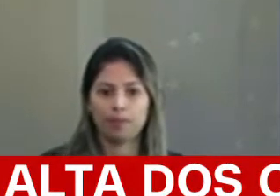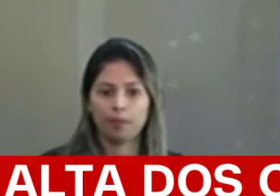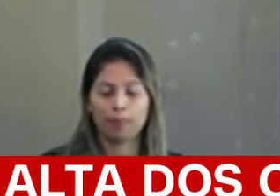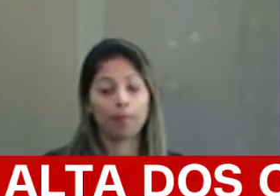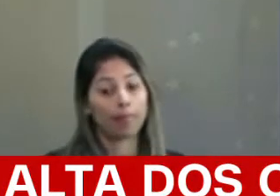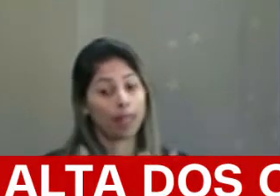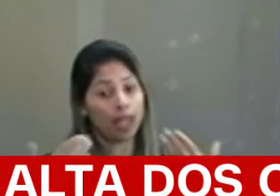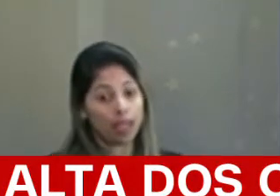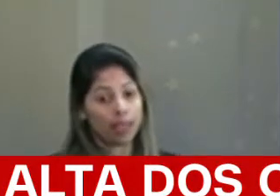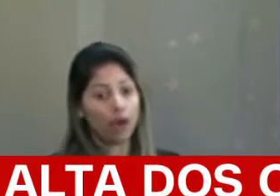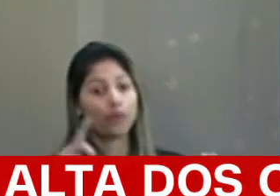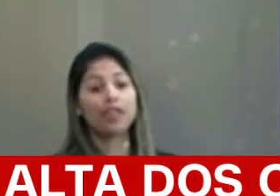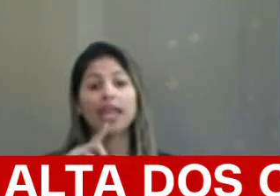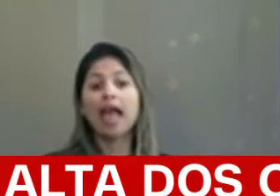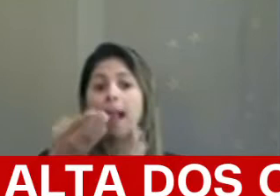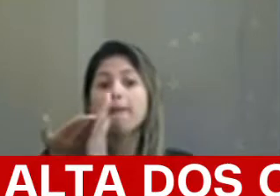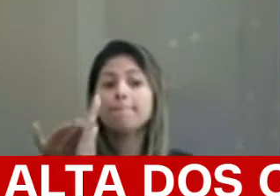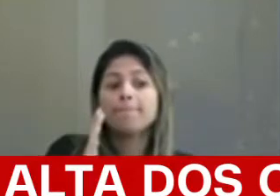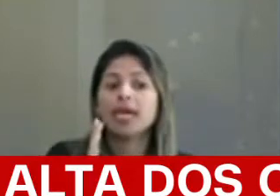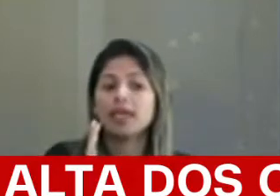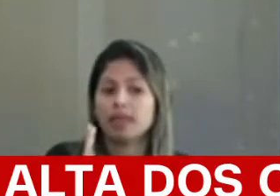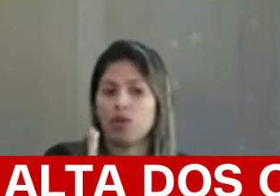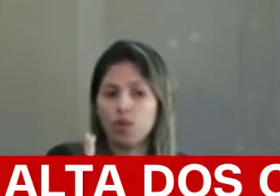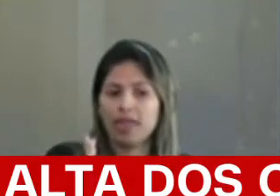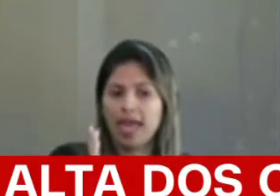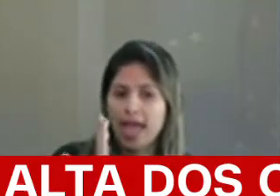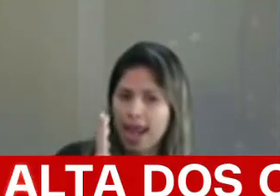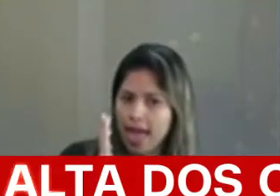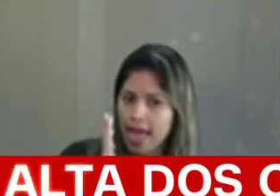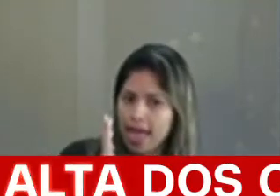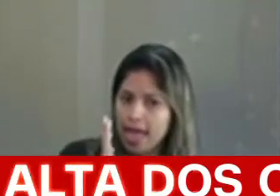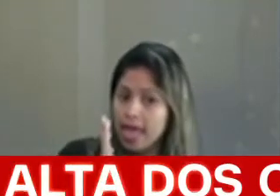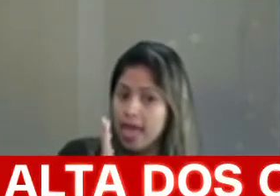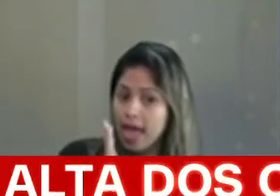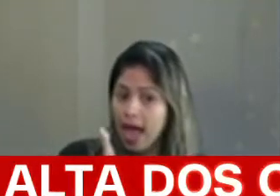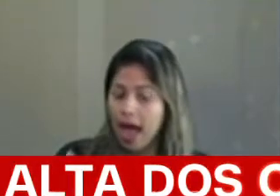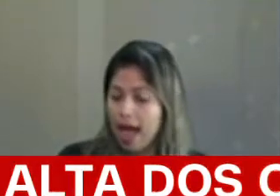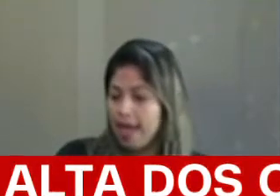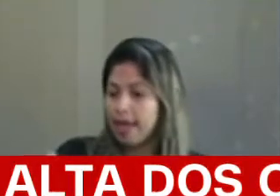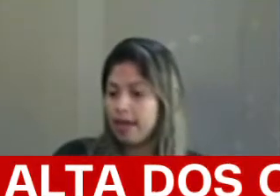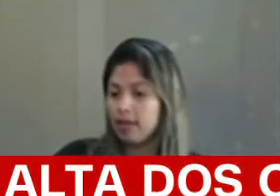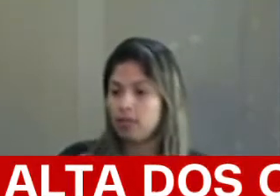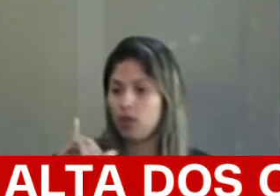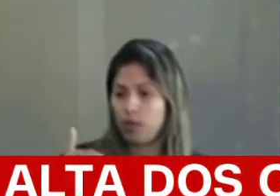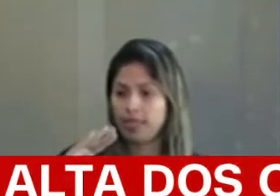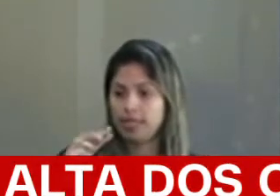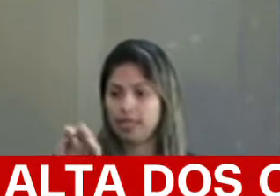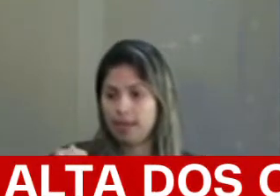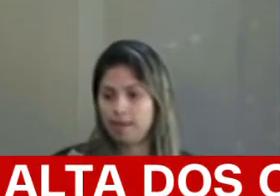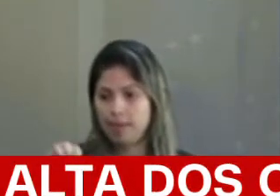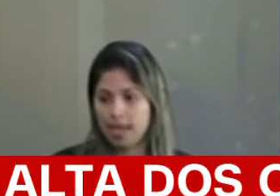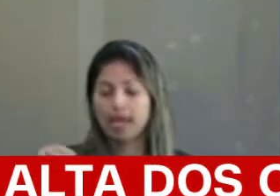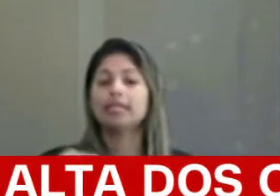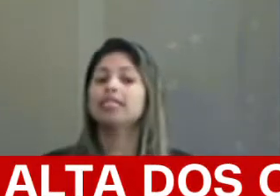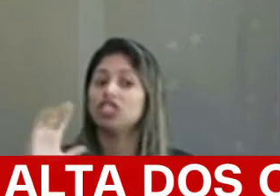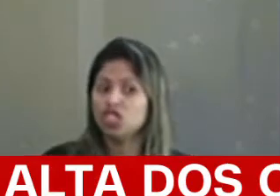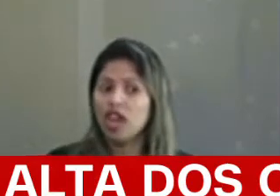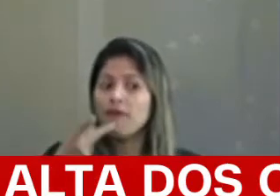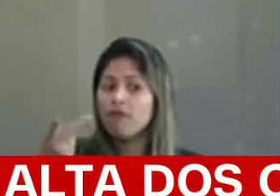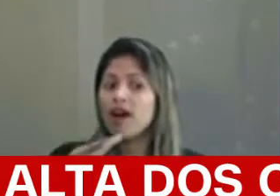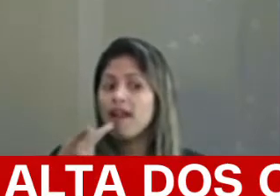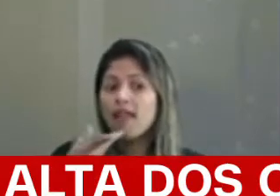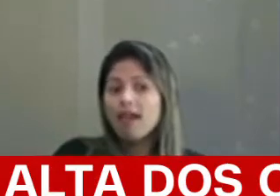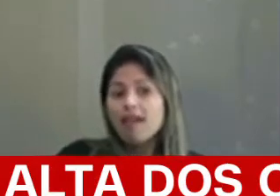Essa perda será inferior ao crescimento da arrecadação do ICMS, que, como eu acabei de falar, é uma estimativa